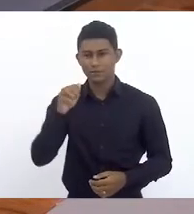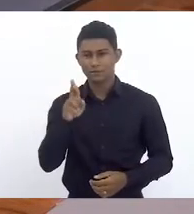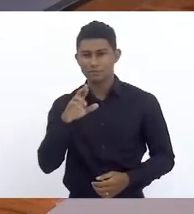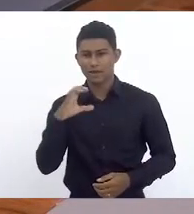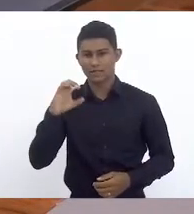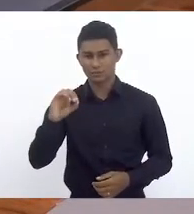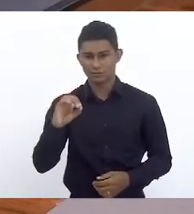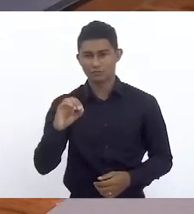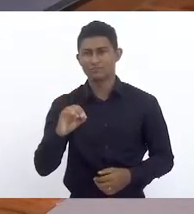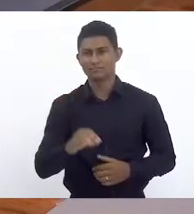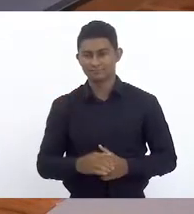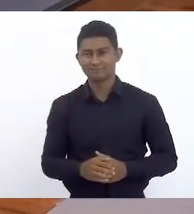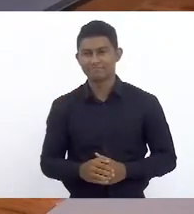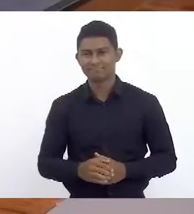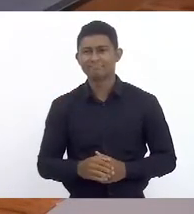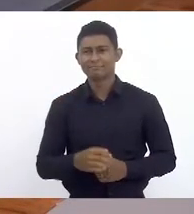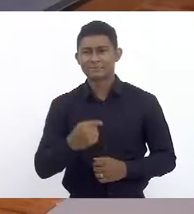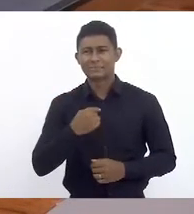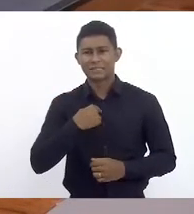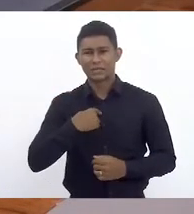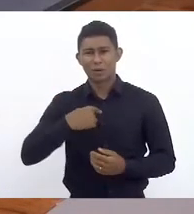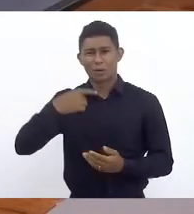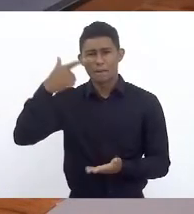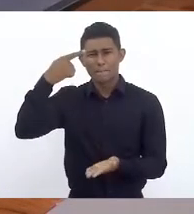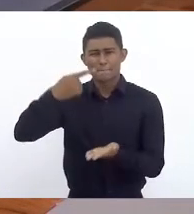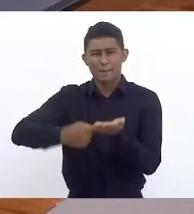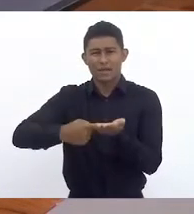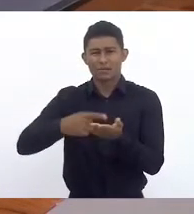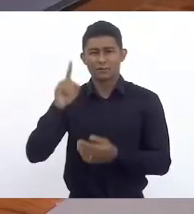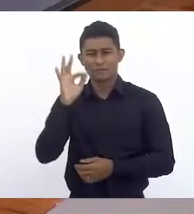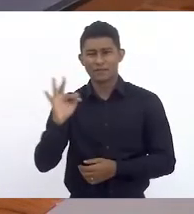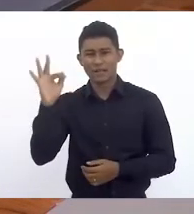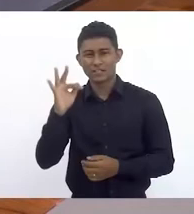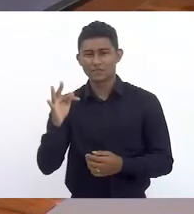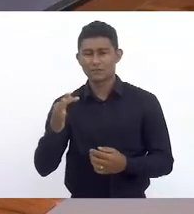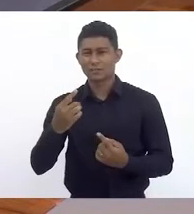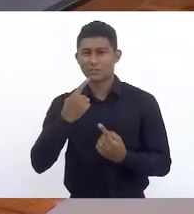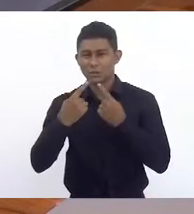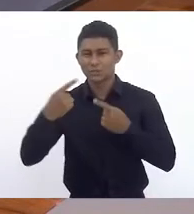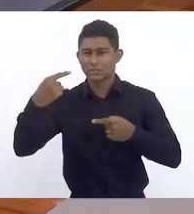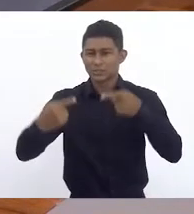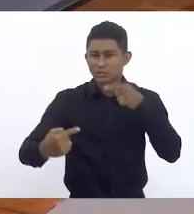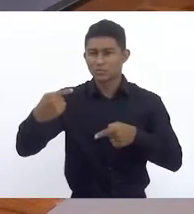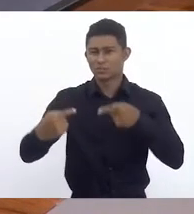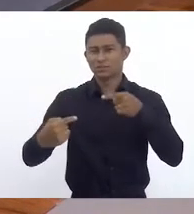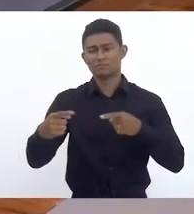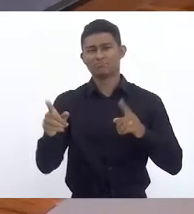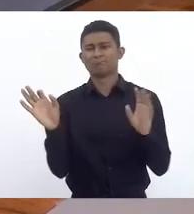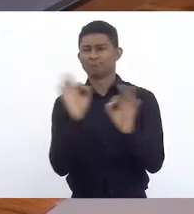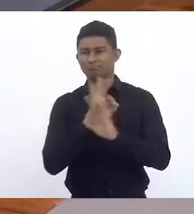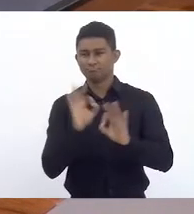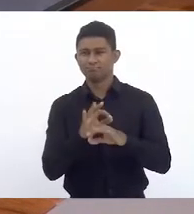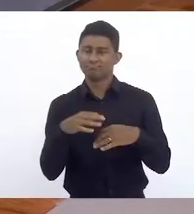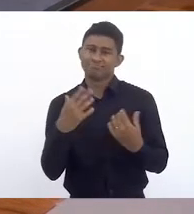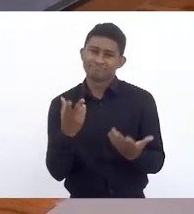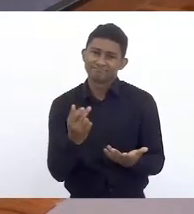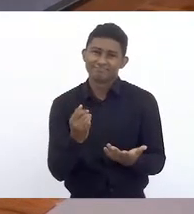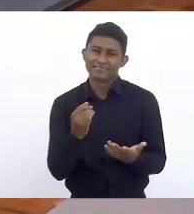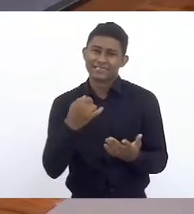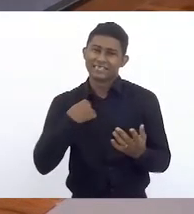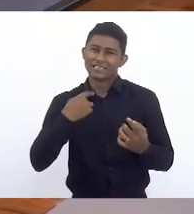eu não vou aqui discutir pacto federativo. Não, é só... Mas, senão a gente sai do tema e